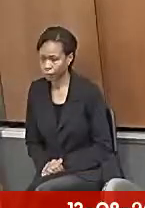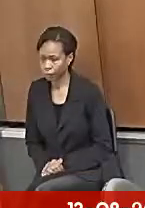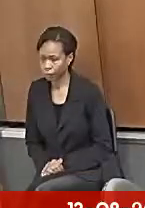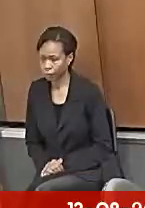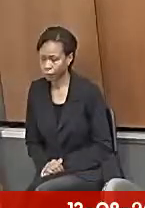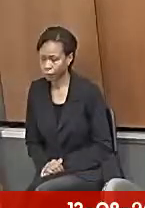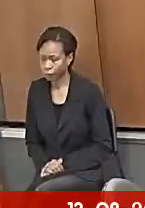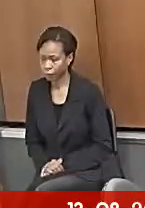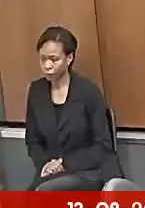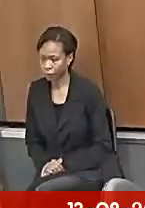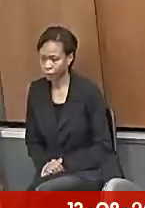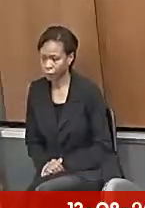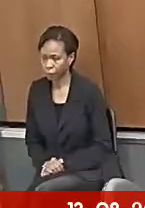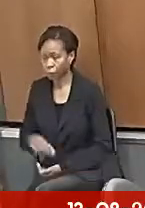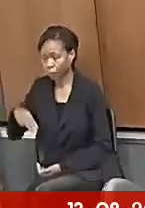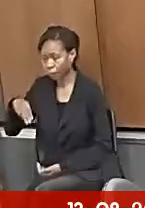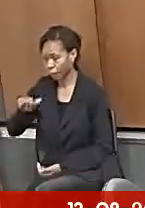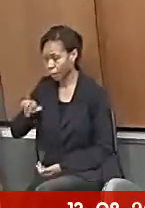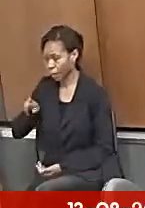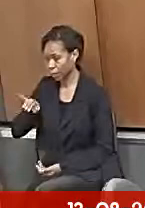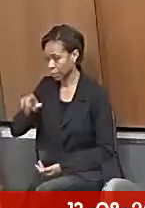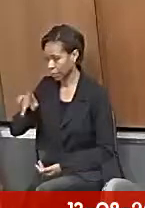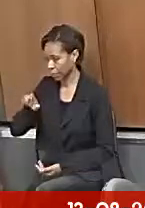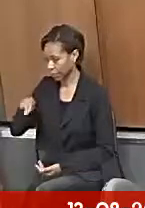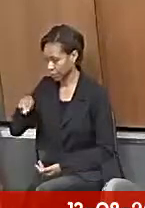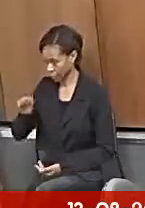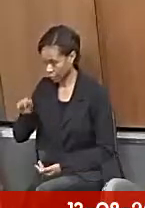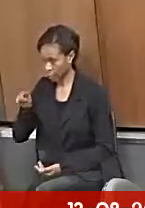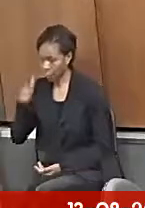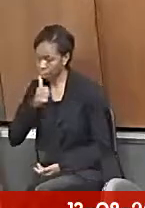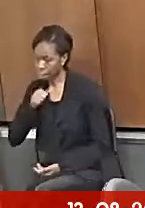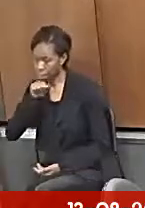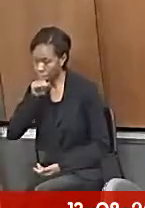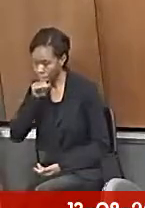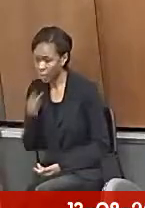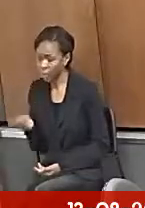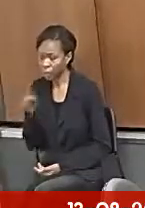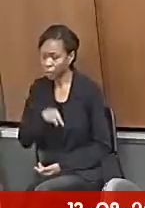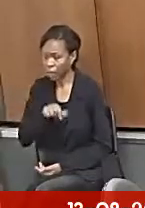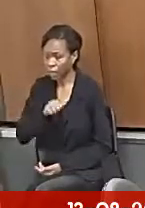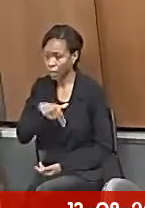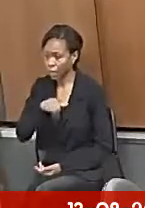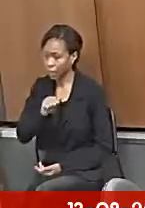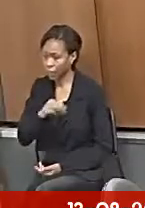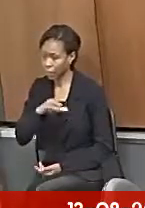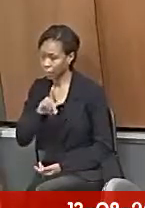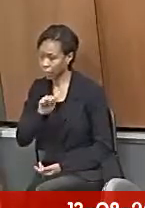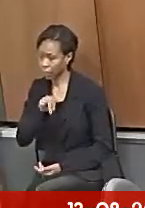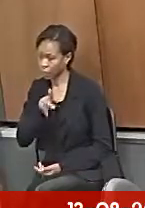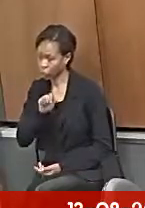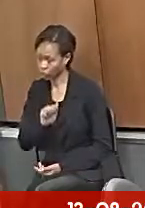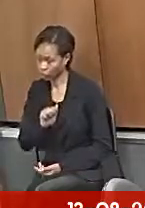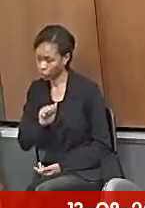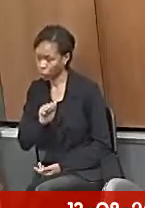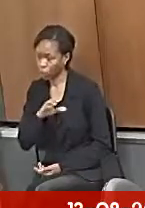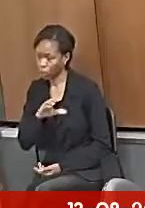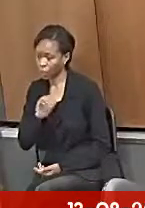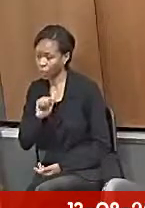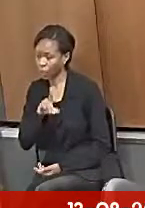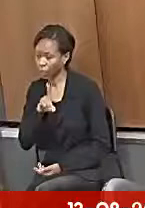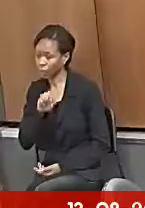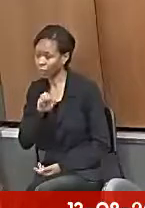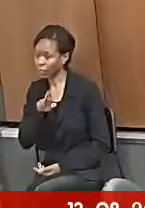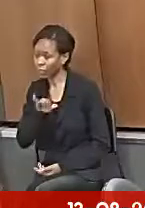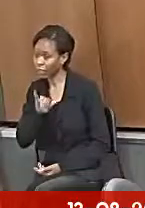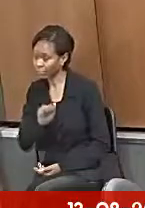a dona marilena é mãe da atleta dá para a atleta ana cláudia caldeira até aí ana cláudia ana